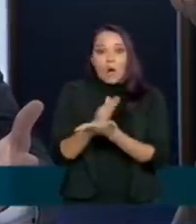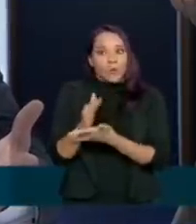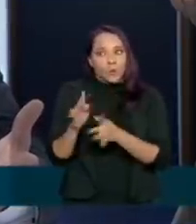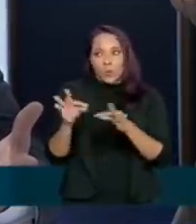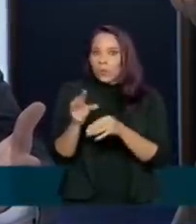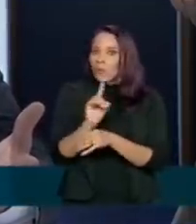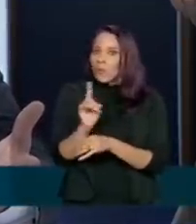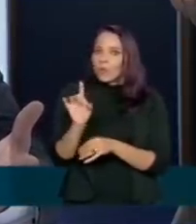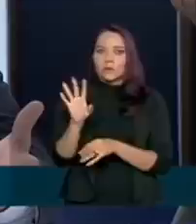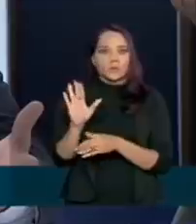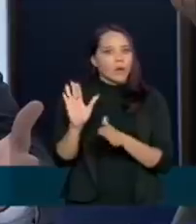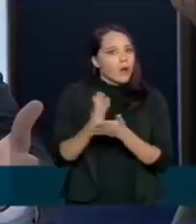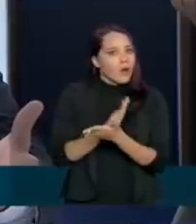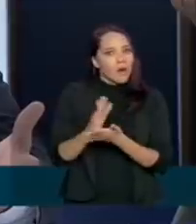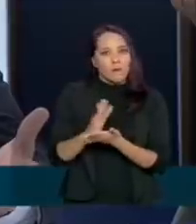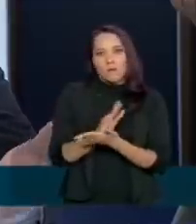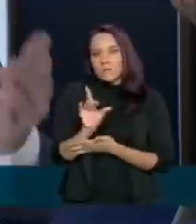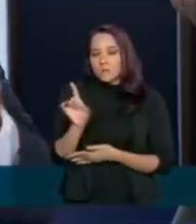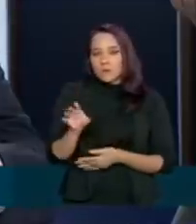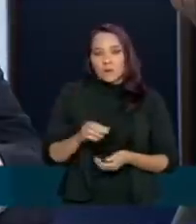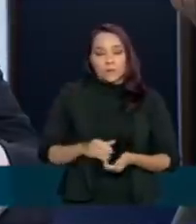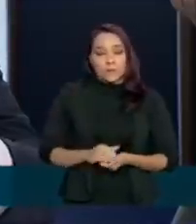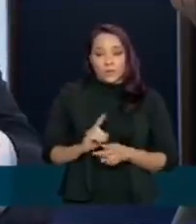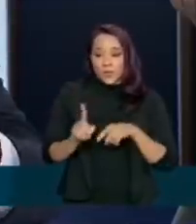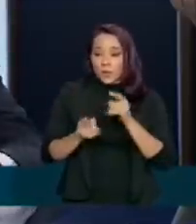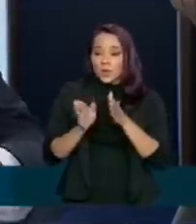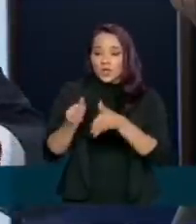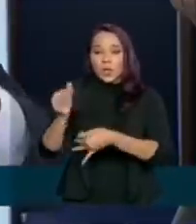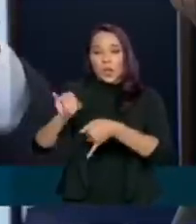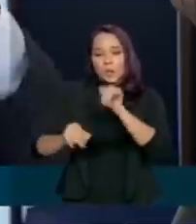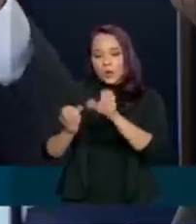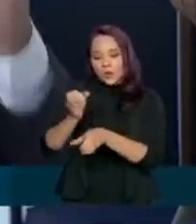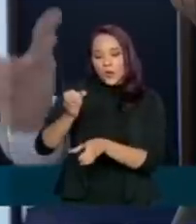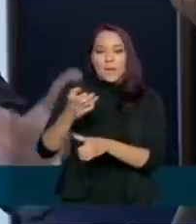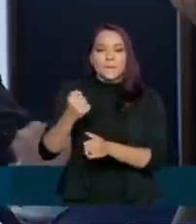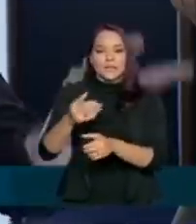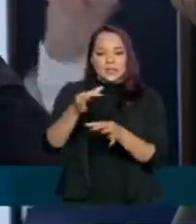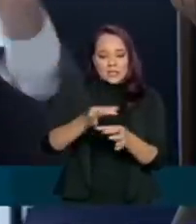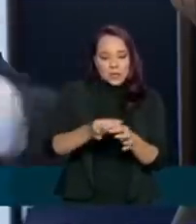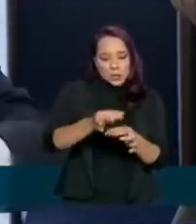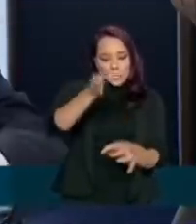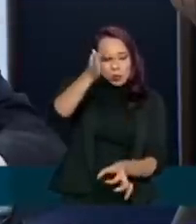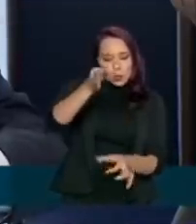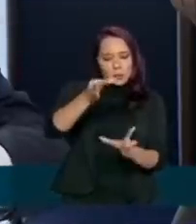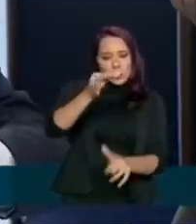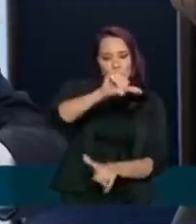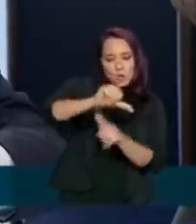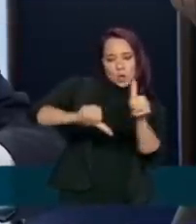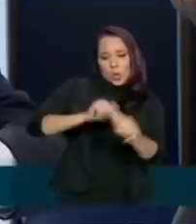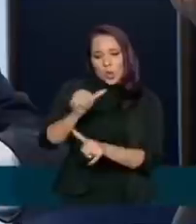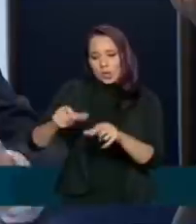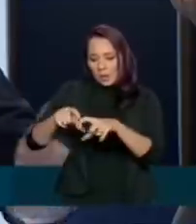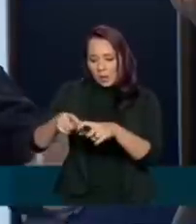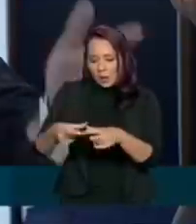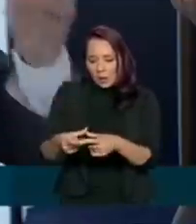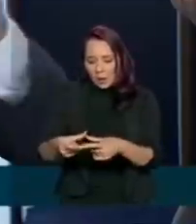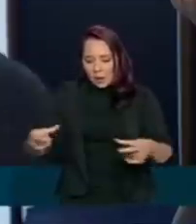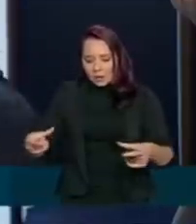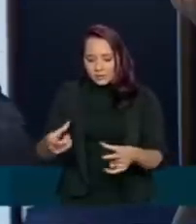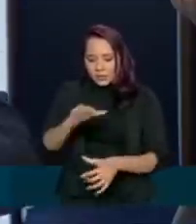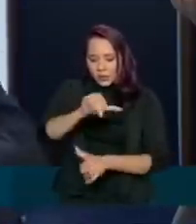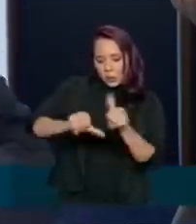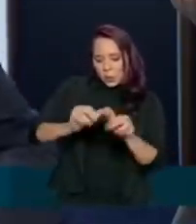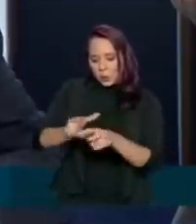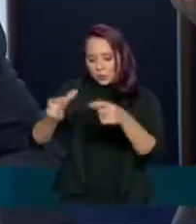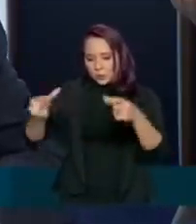avaliação, esse processamento. Quando chega no laboratório, tem que trocar de tubo, trocar de lâmina numa capela, e aí